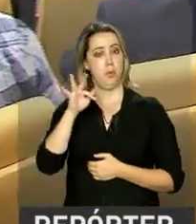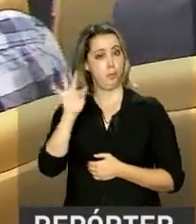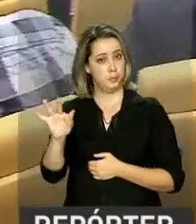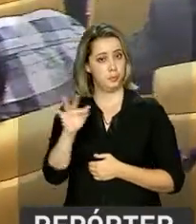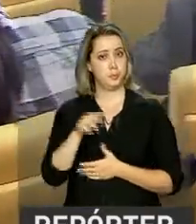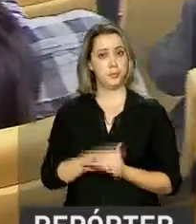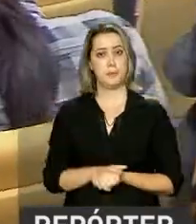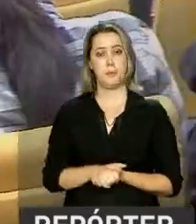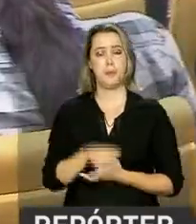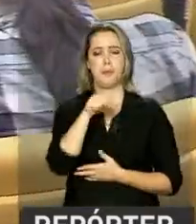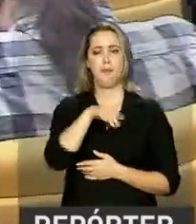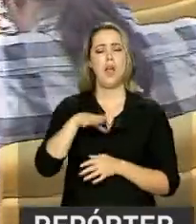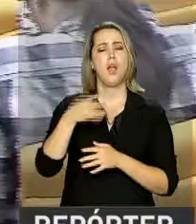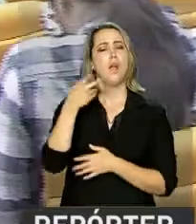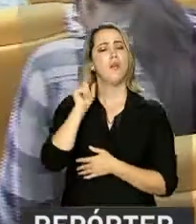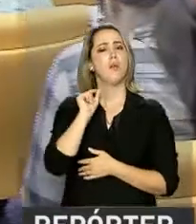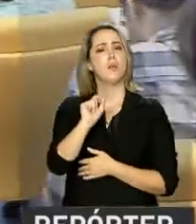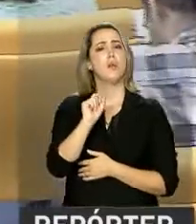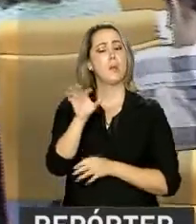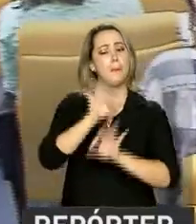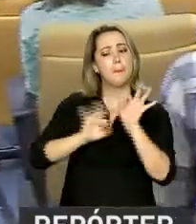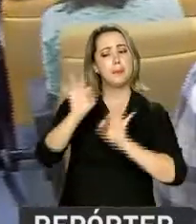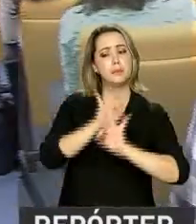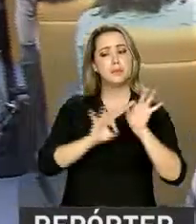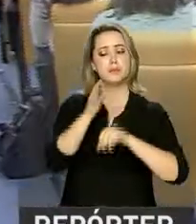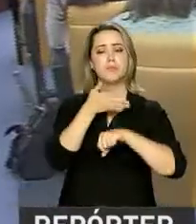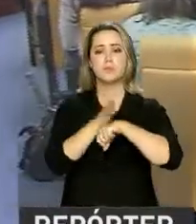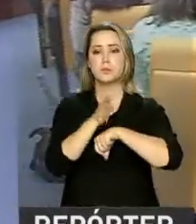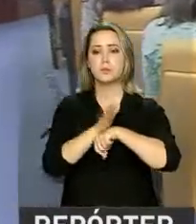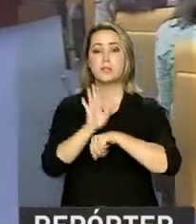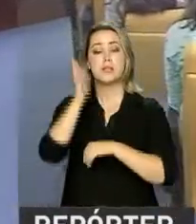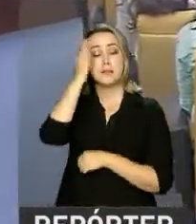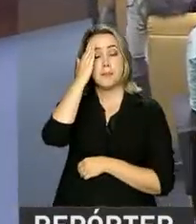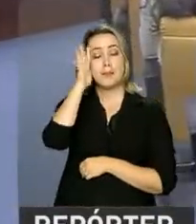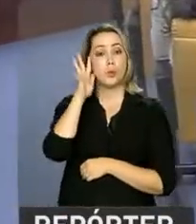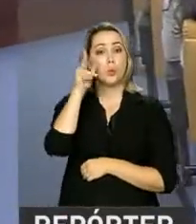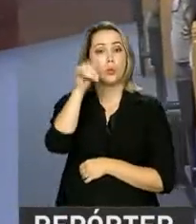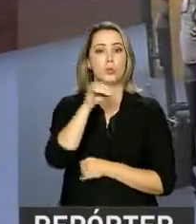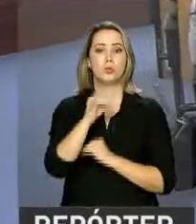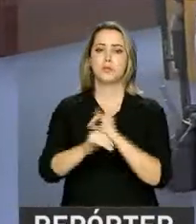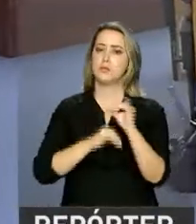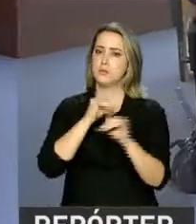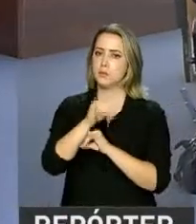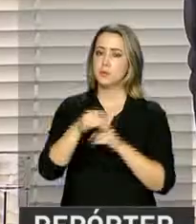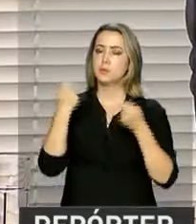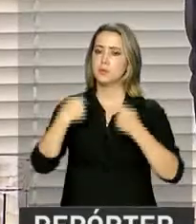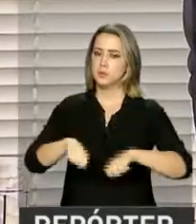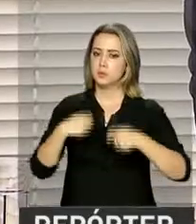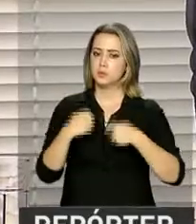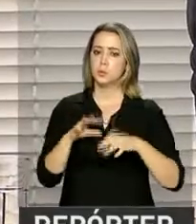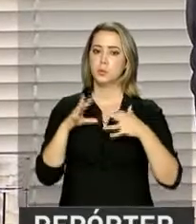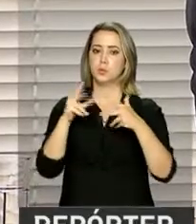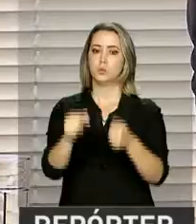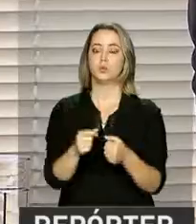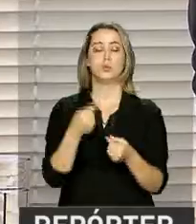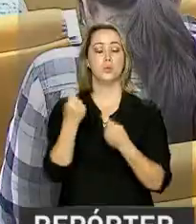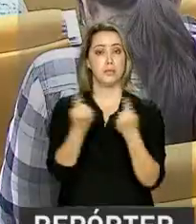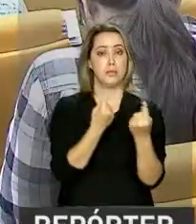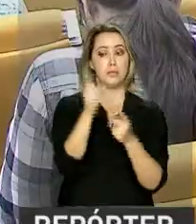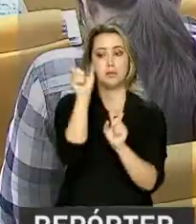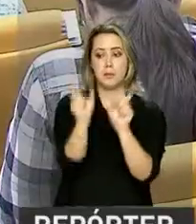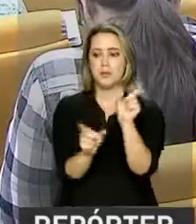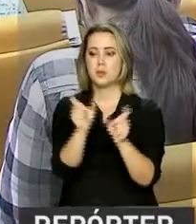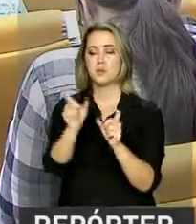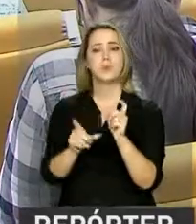A ideia é preparar os funcionários para desenvolver o seu trabalho munidos de todas as informações necessárias. Tudo isso para que o cidadão possa